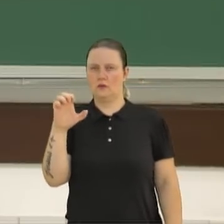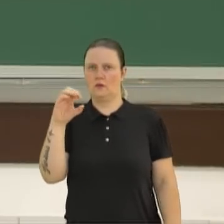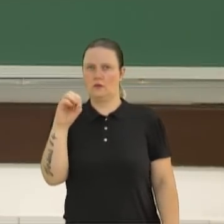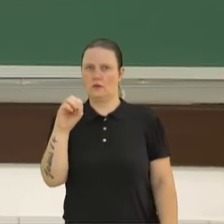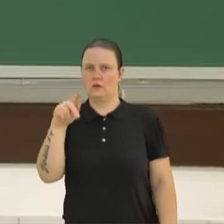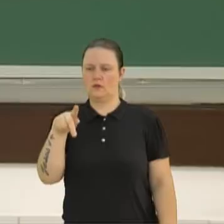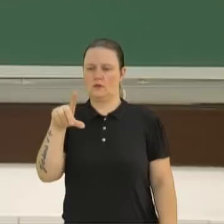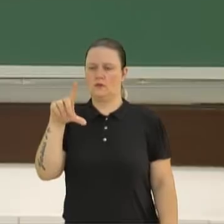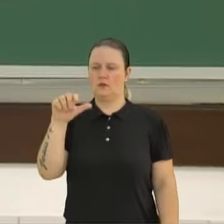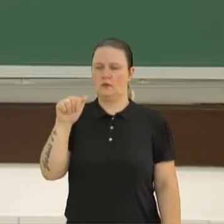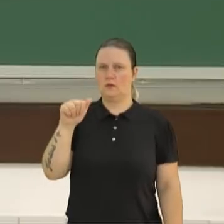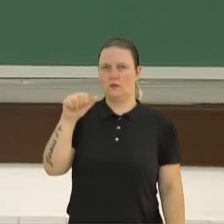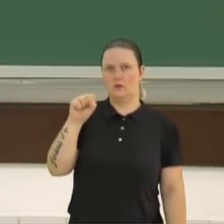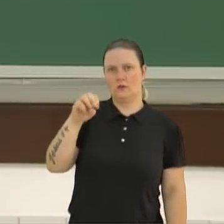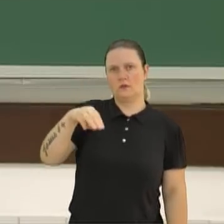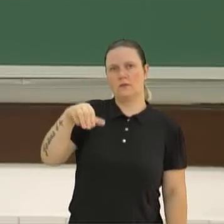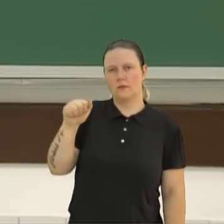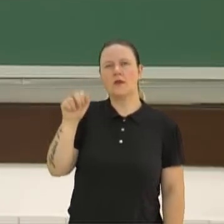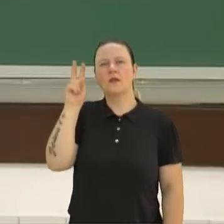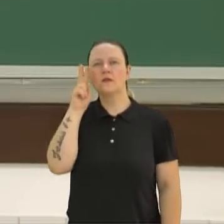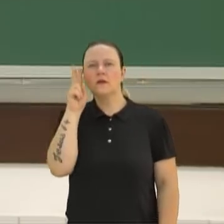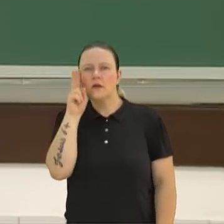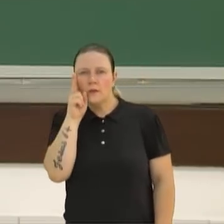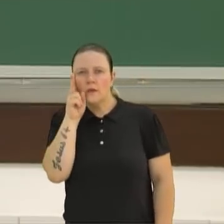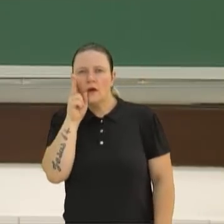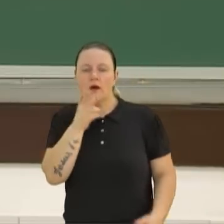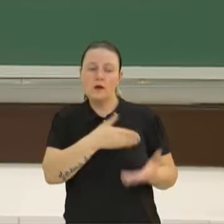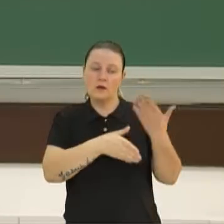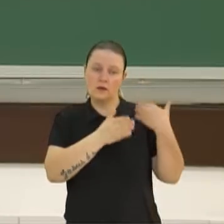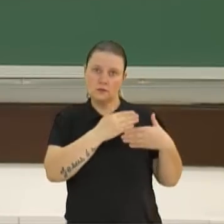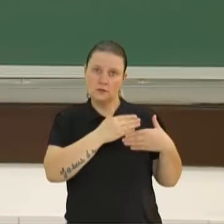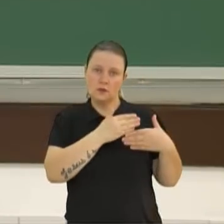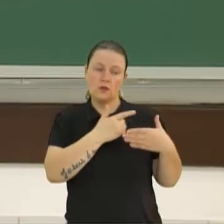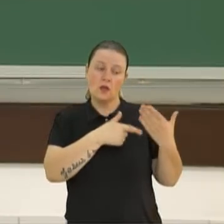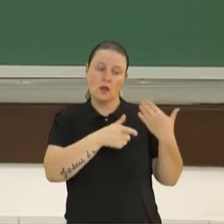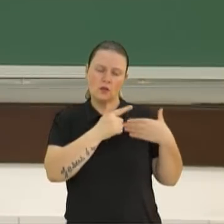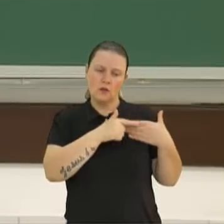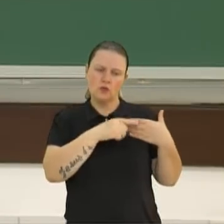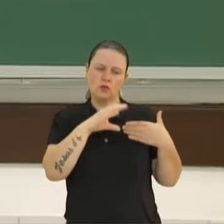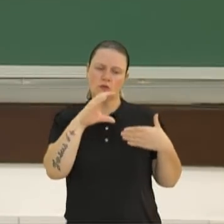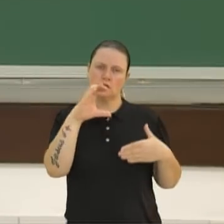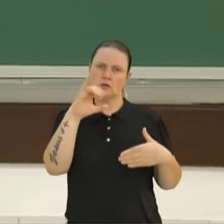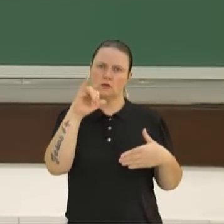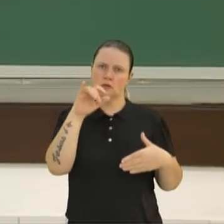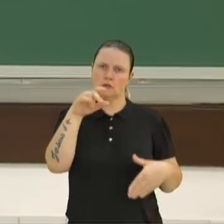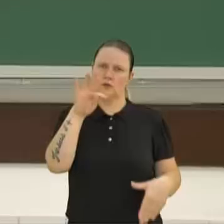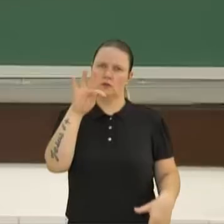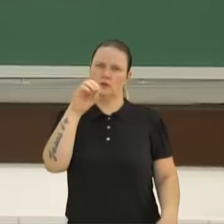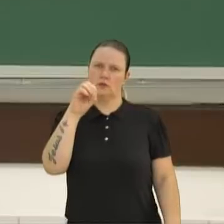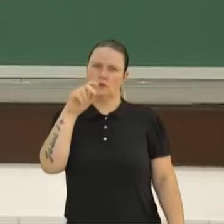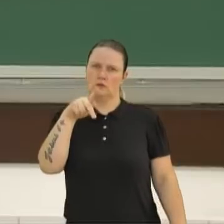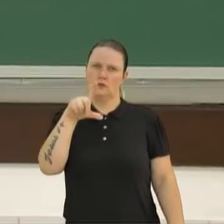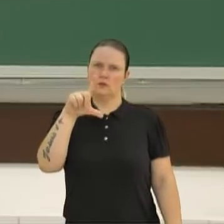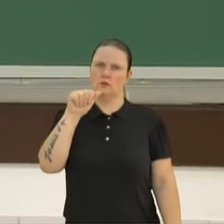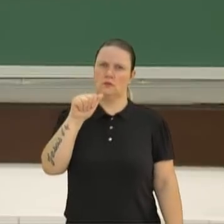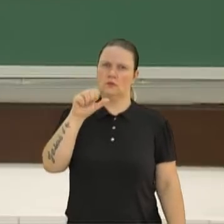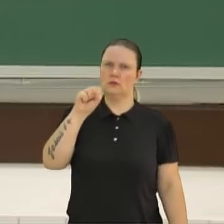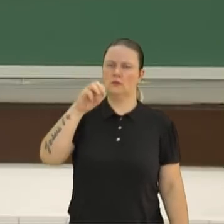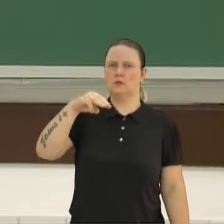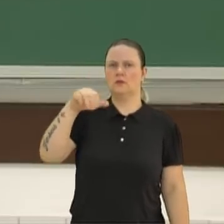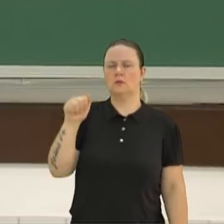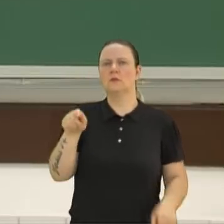primeiro microscópio, por mais que naquela época as lentes já estivessem avançadas, ele não foi capaz de enxergar, de observar o que